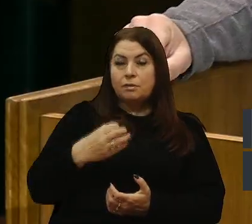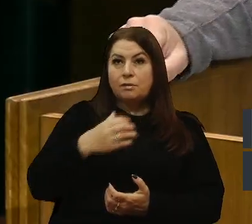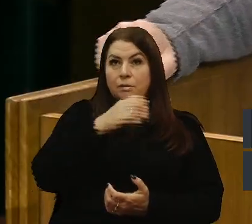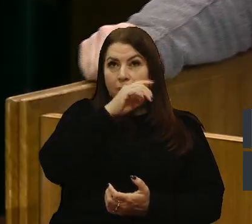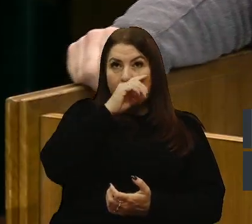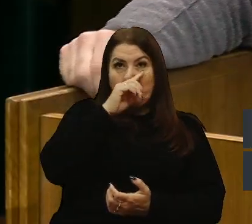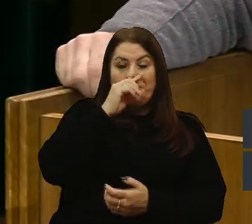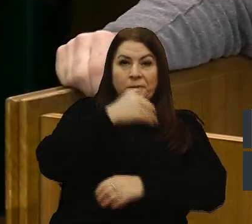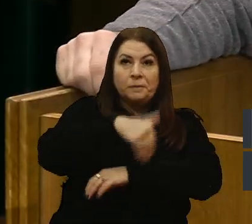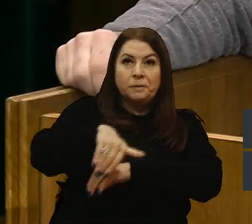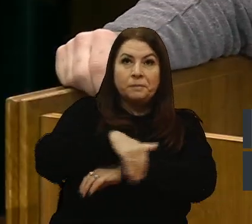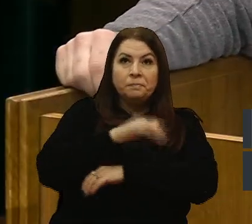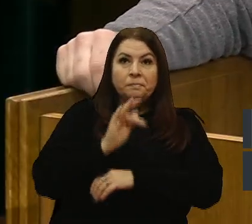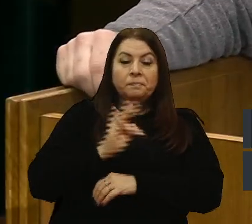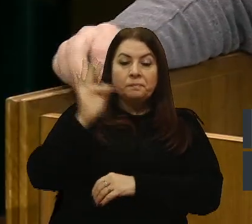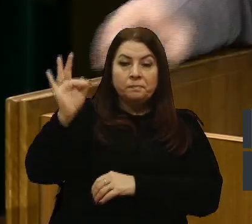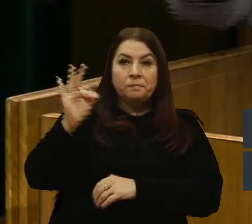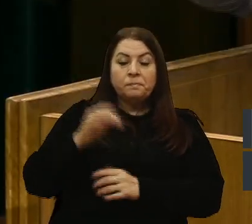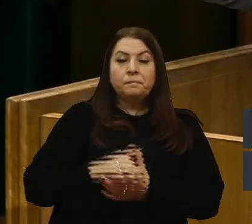de uma rodovia federal.